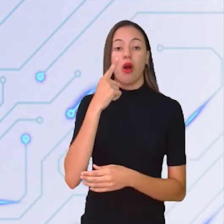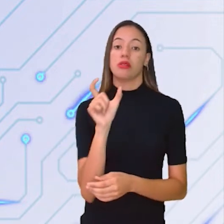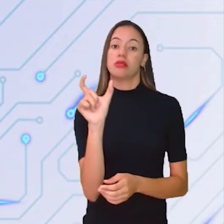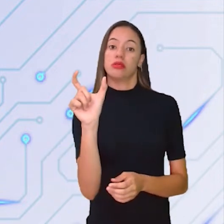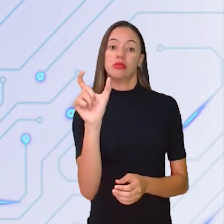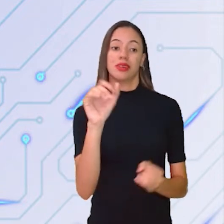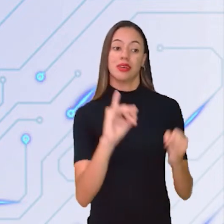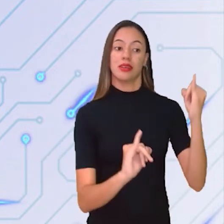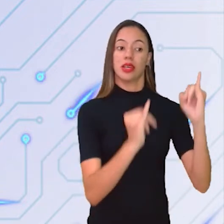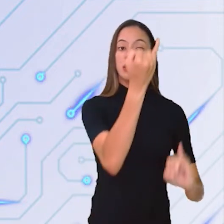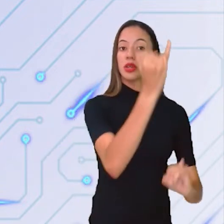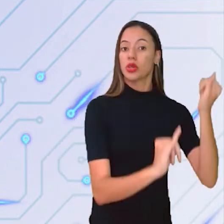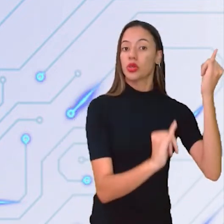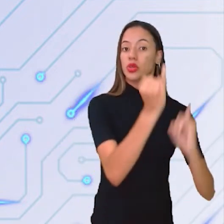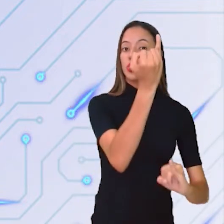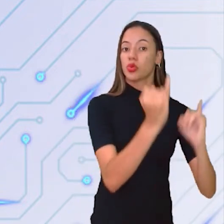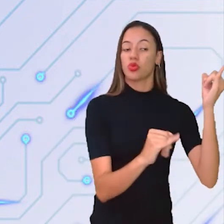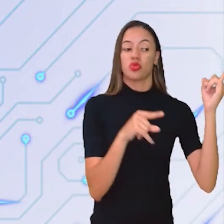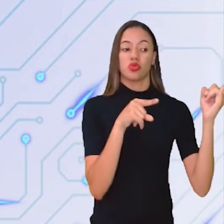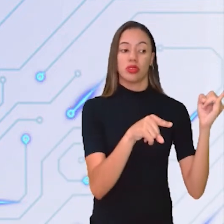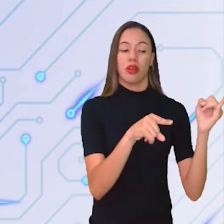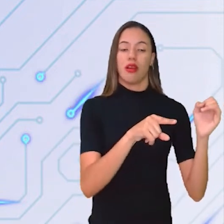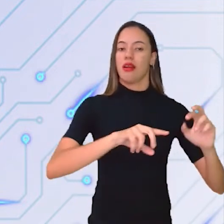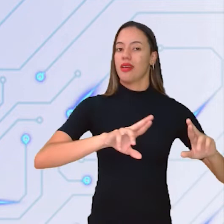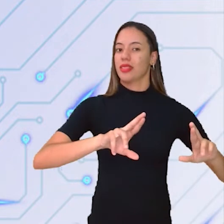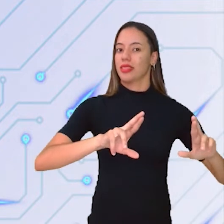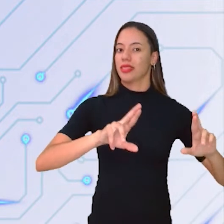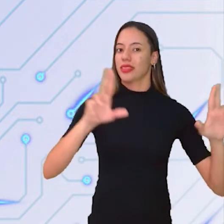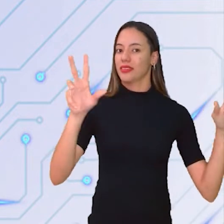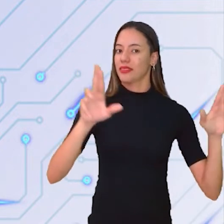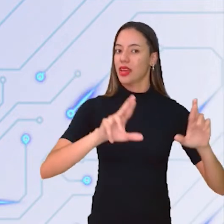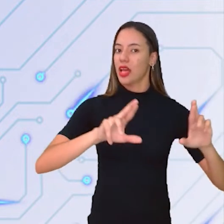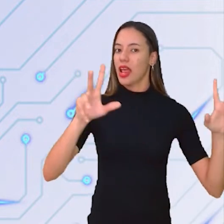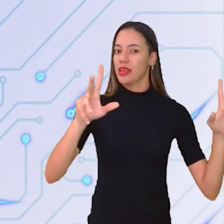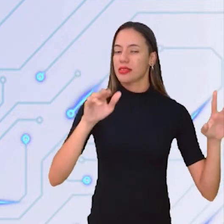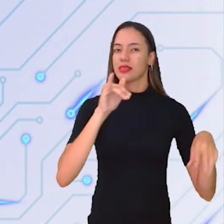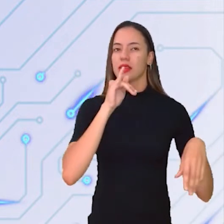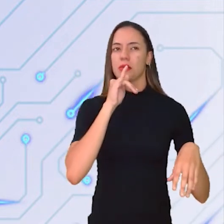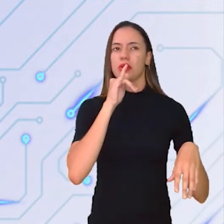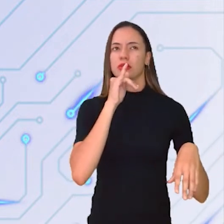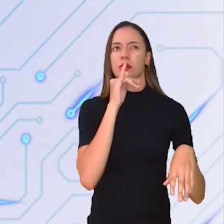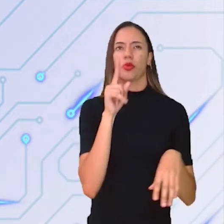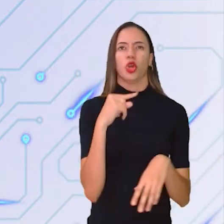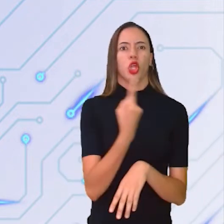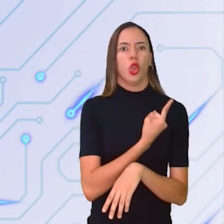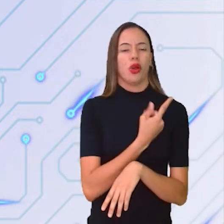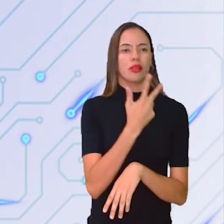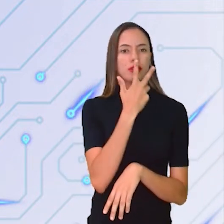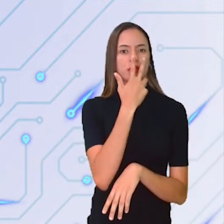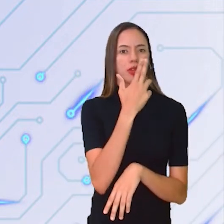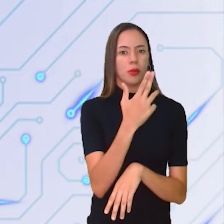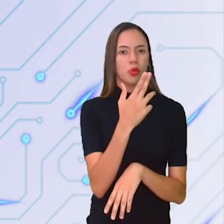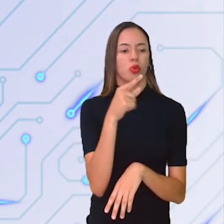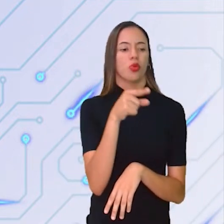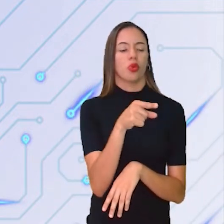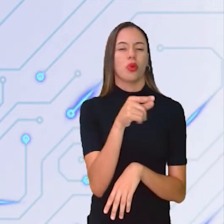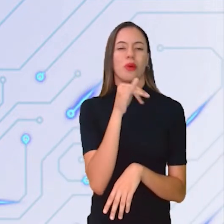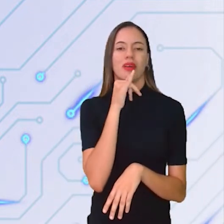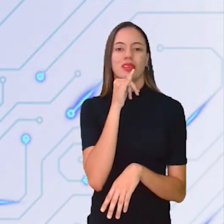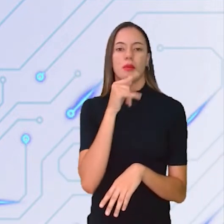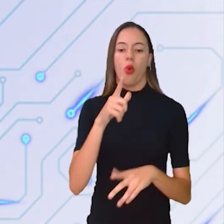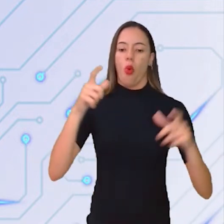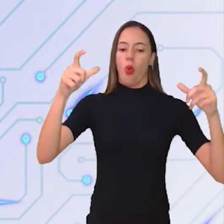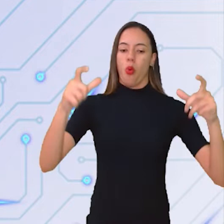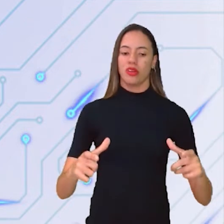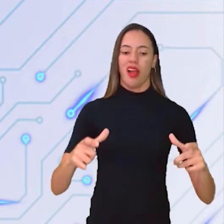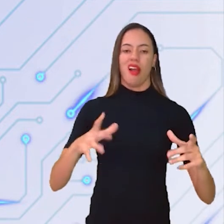ele é um pouco diferente daquela ideia comum que a gente tem muitas vezes, né, de que é aquele galpão com